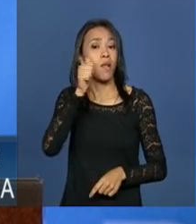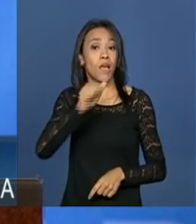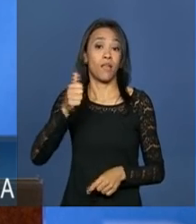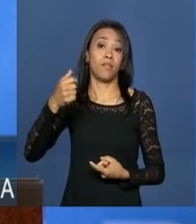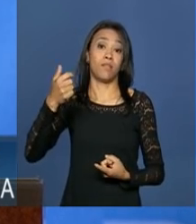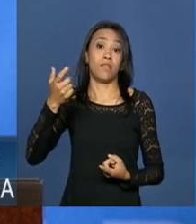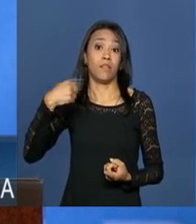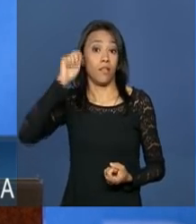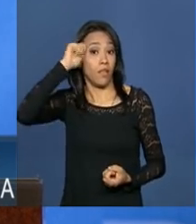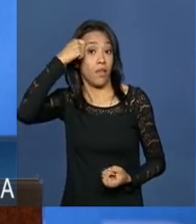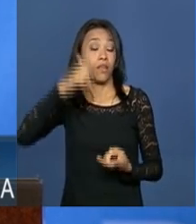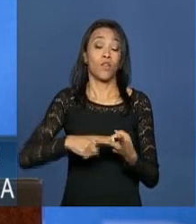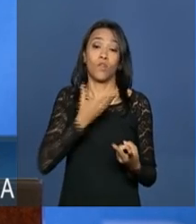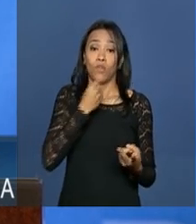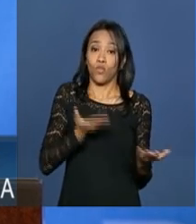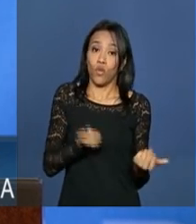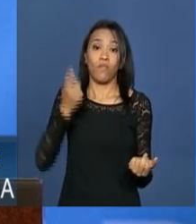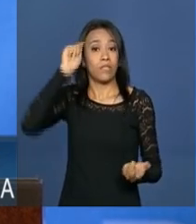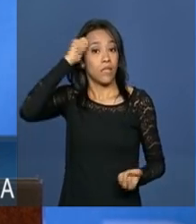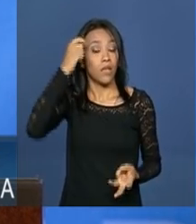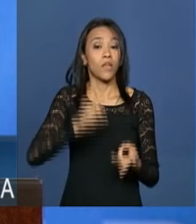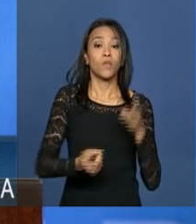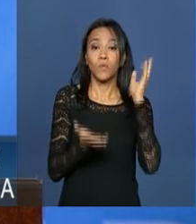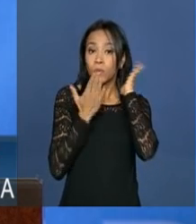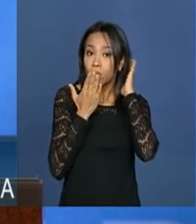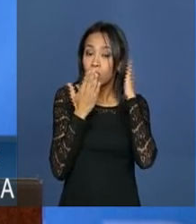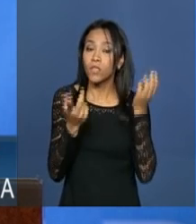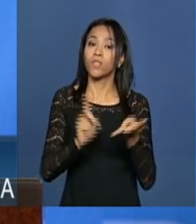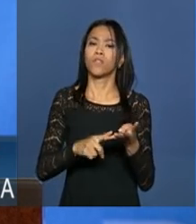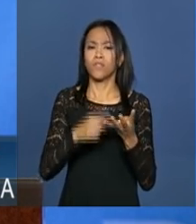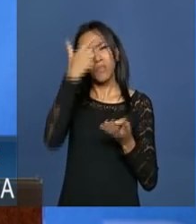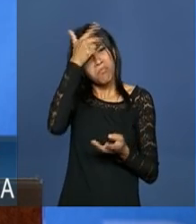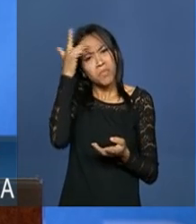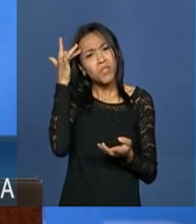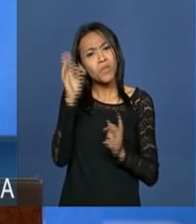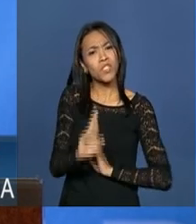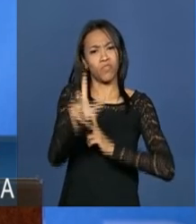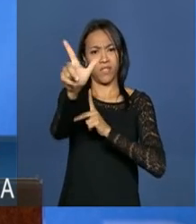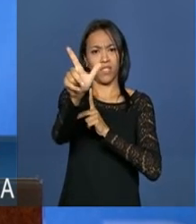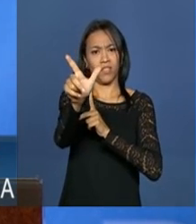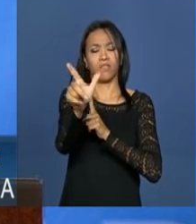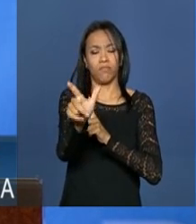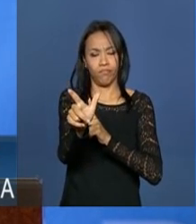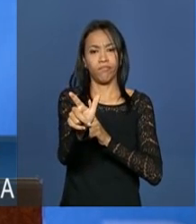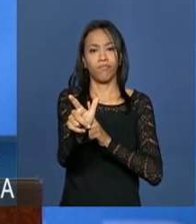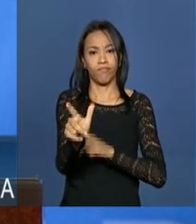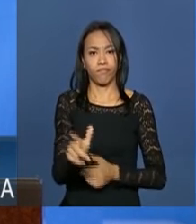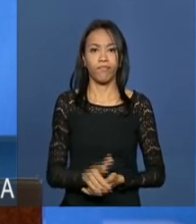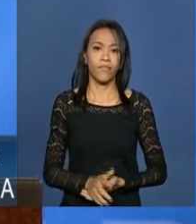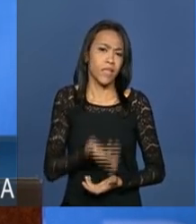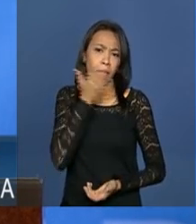negras, aos jovens negros, aos indígenas, aos diferentes,